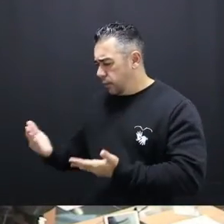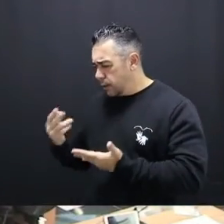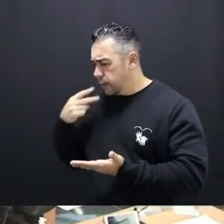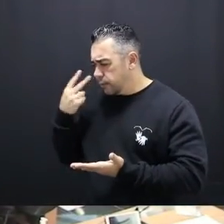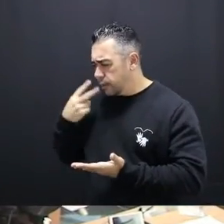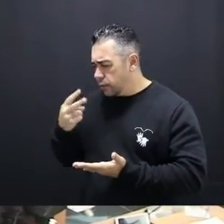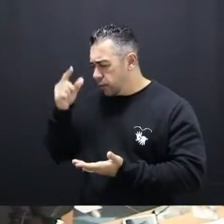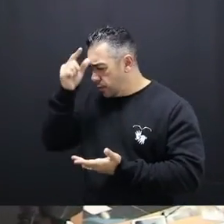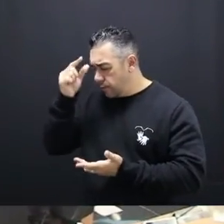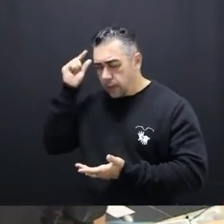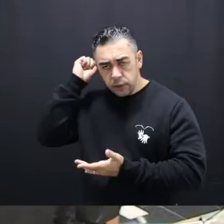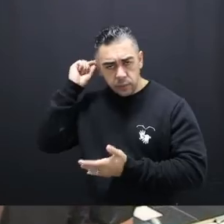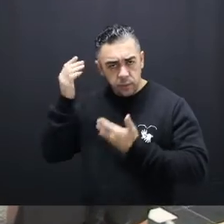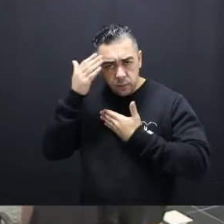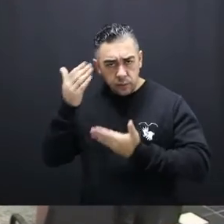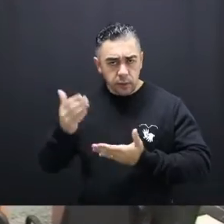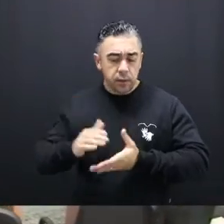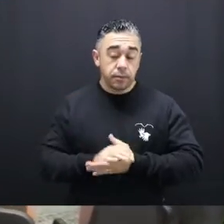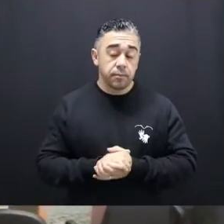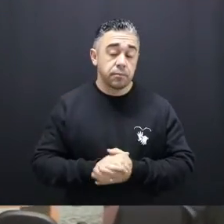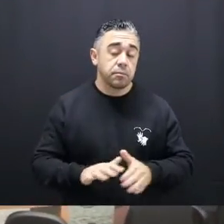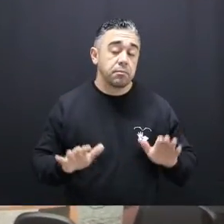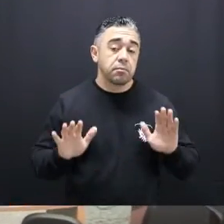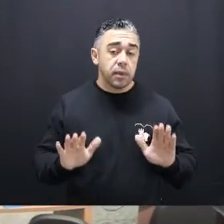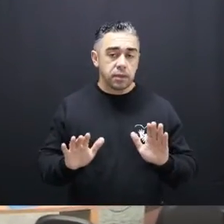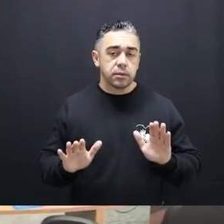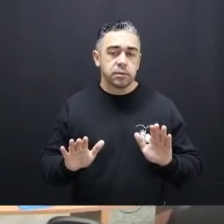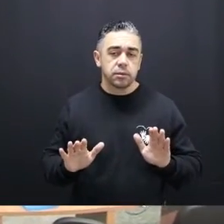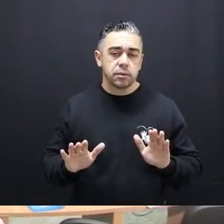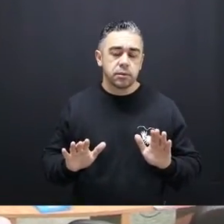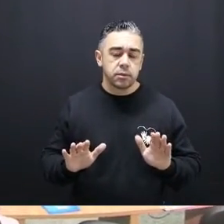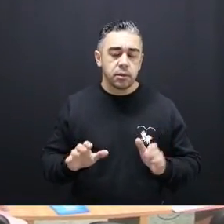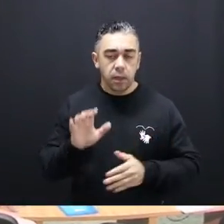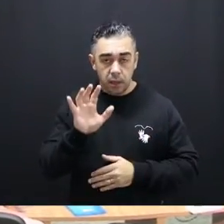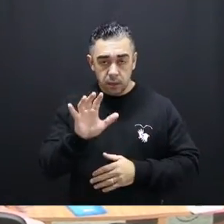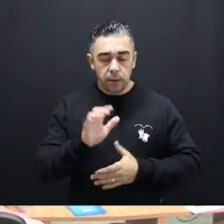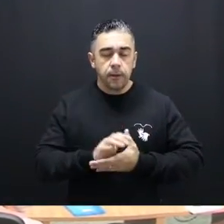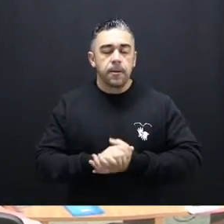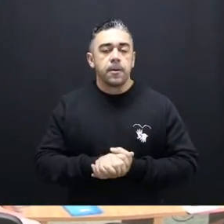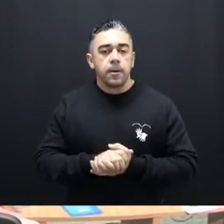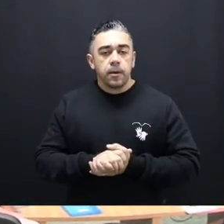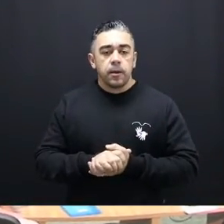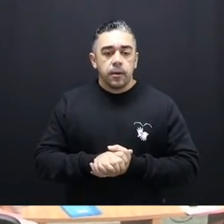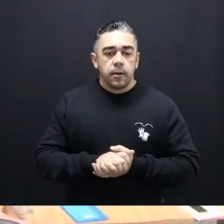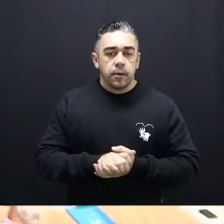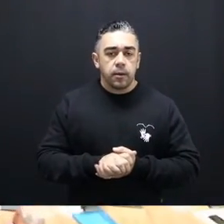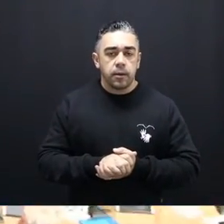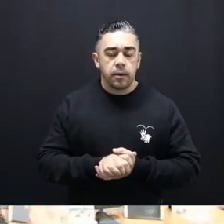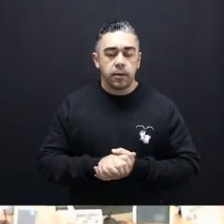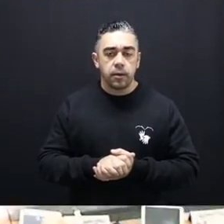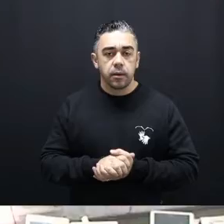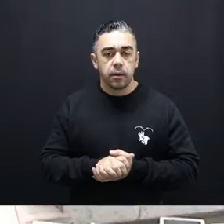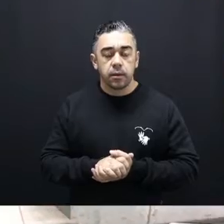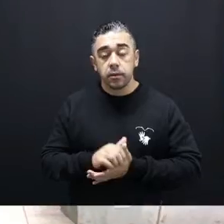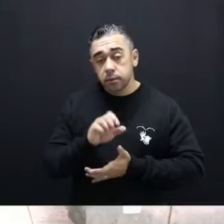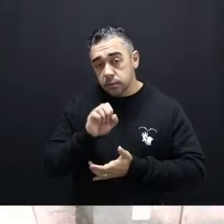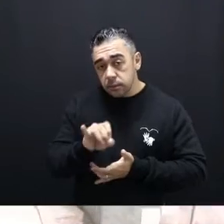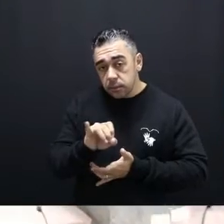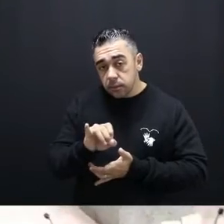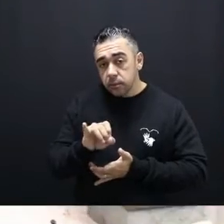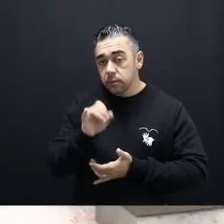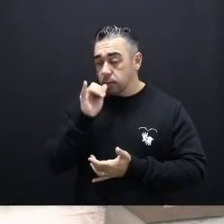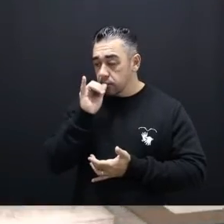nova vereadora Fátima de Paula aqui assim ó quando é O que é comunicado um